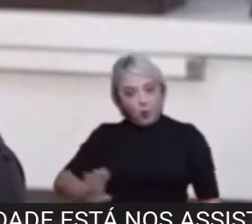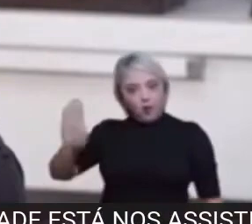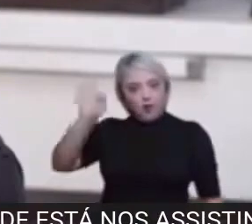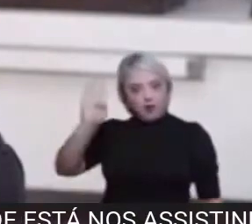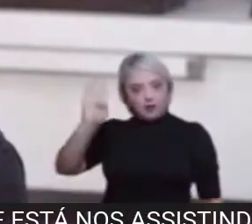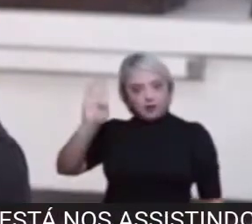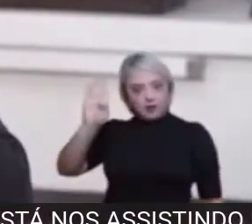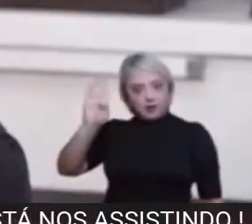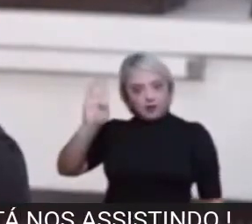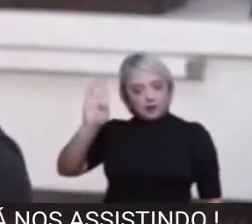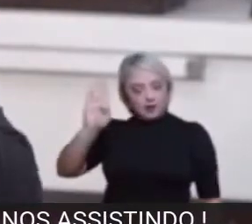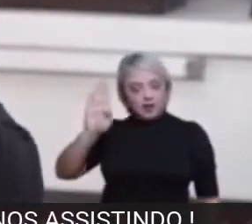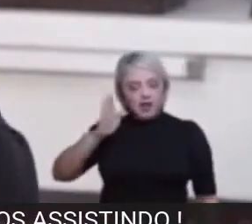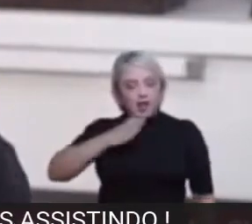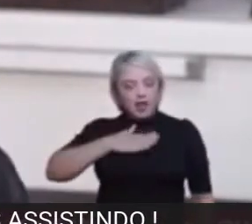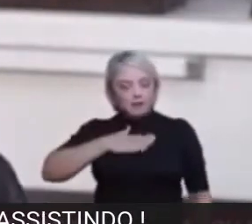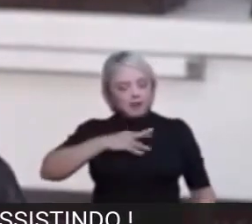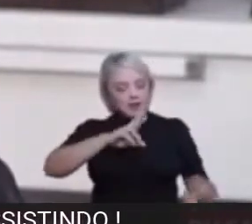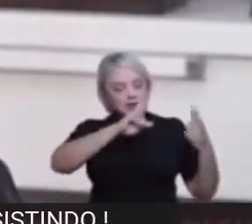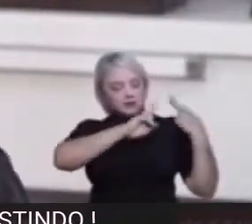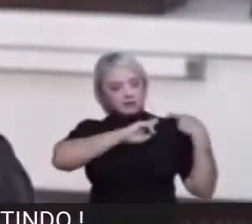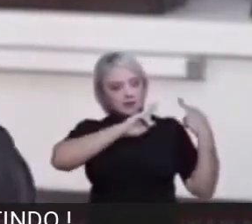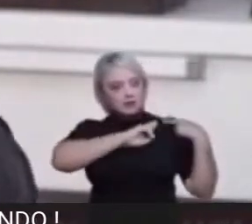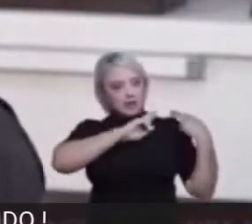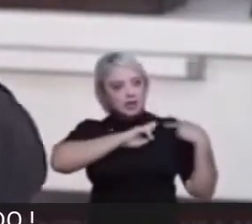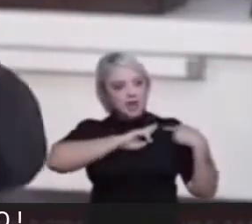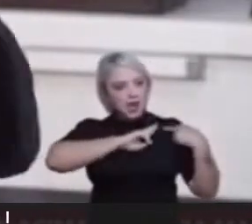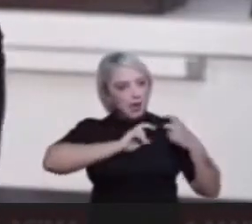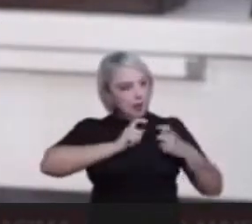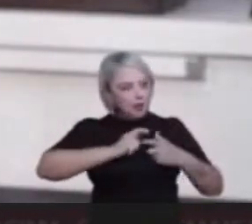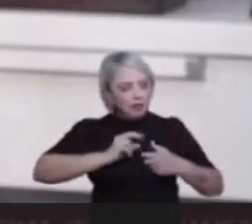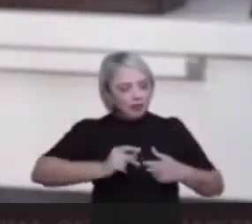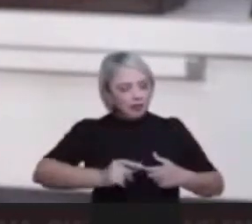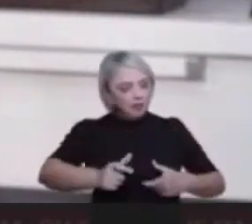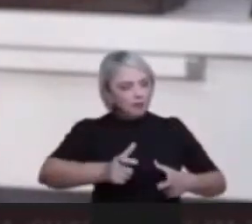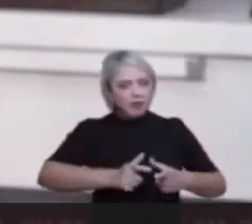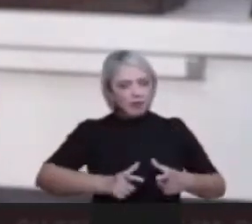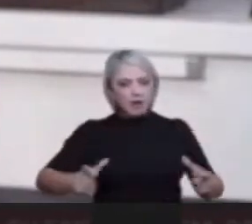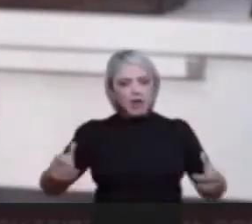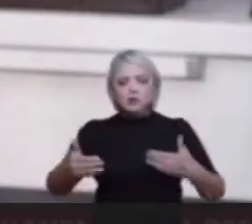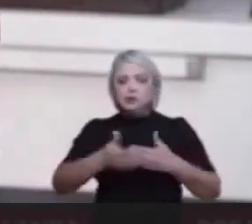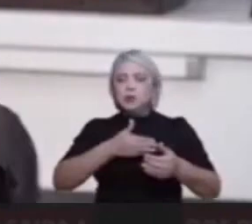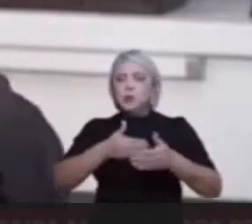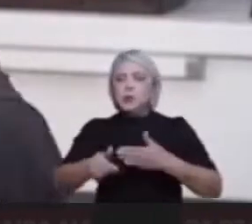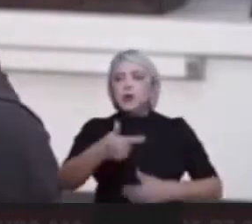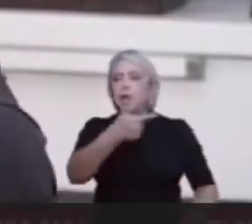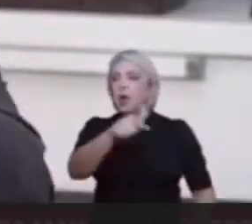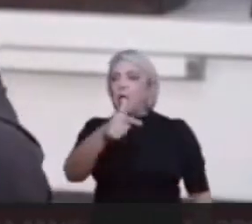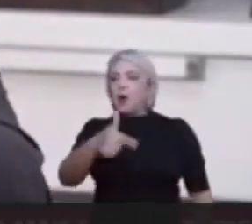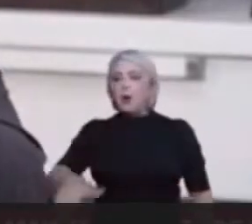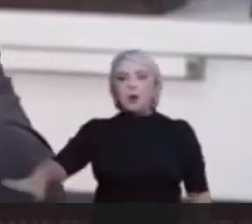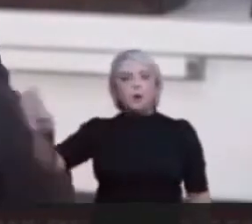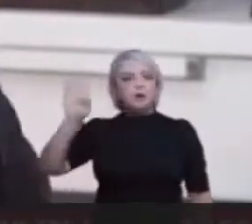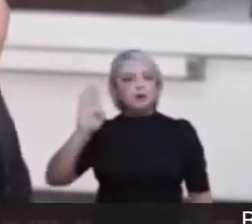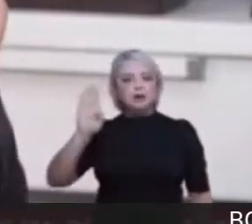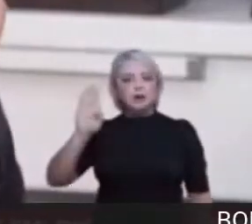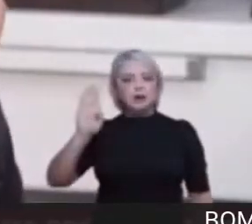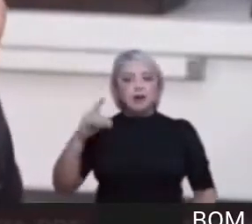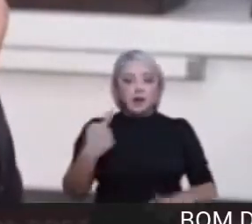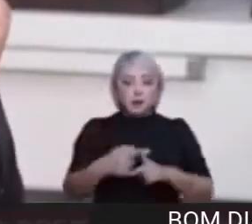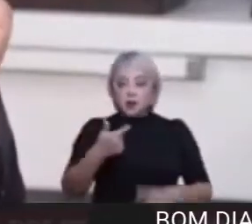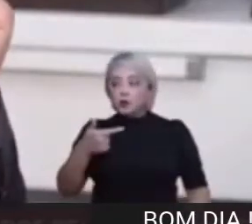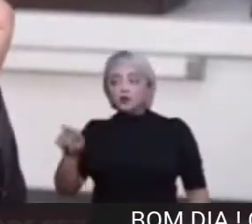minha responsabilidade é infinitamente maior do que a de qualquer outro candidato. Porque os outros candidatos não